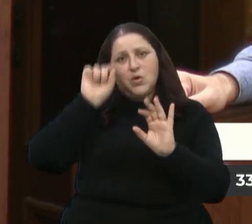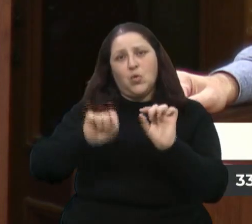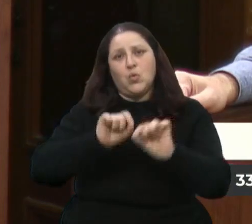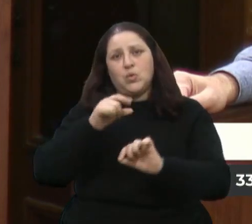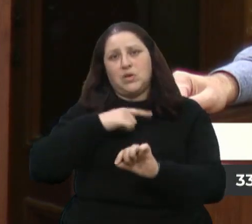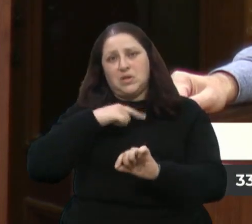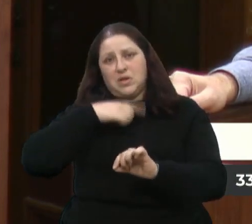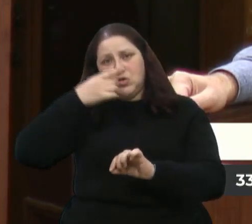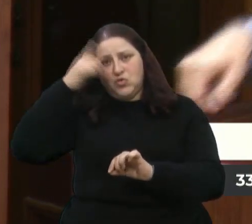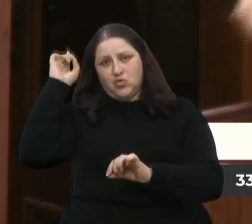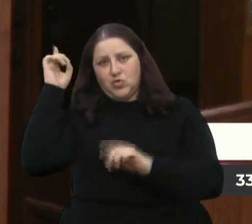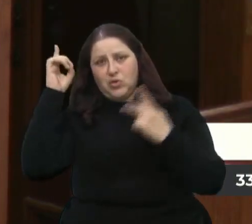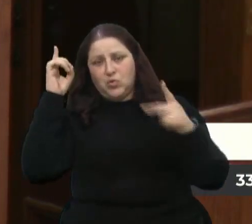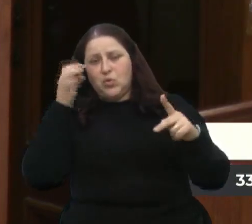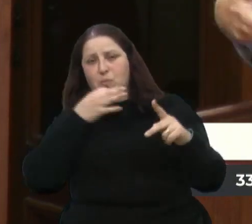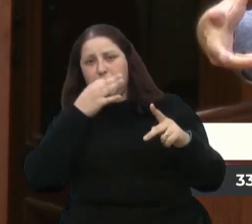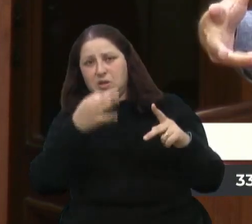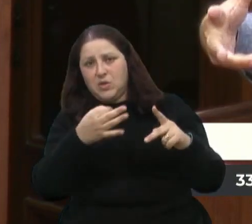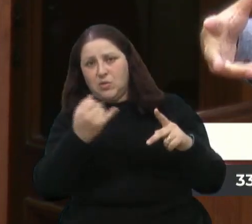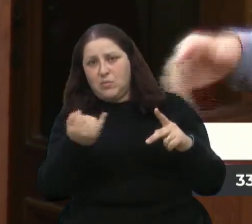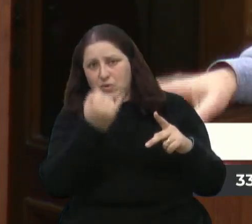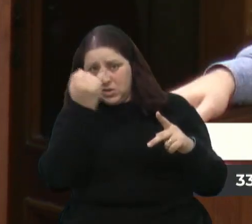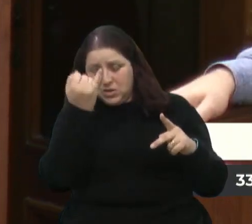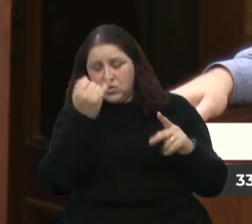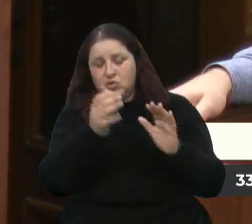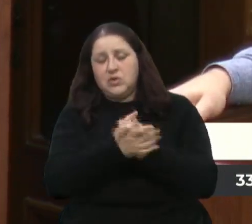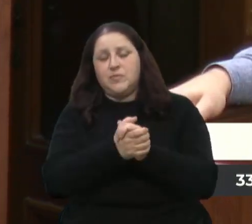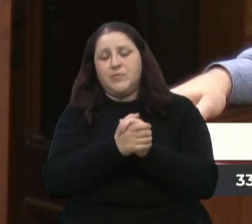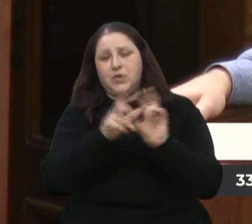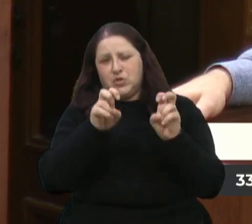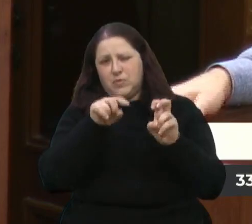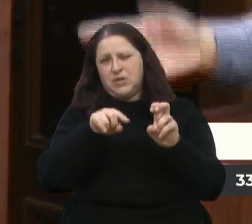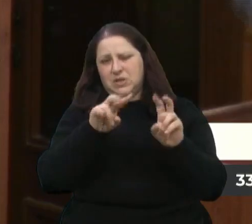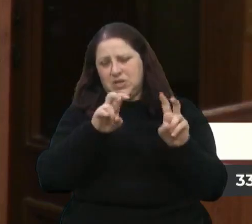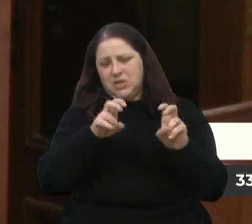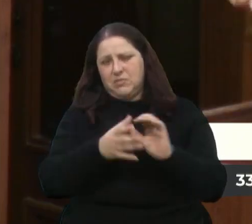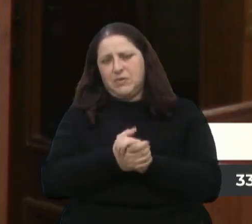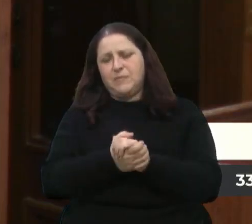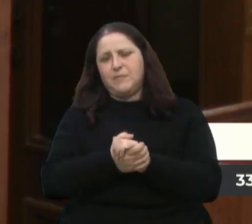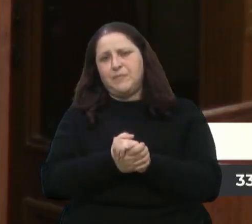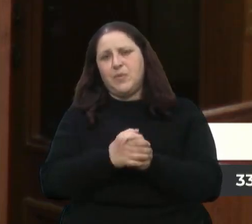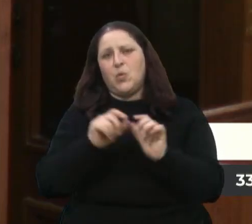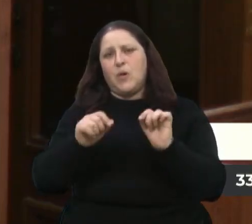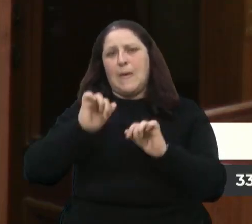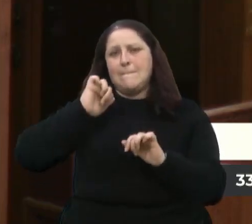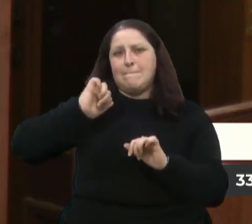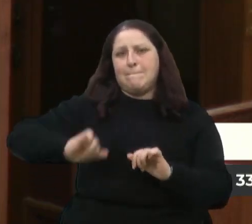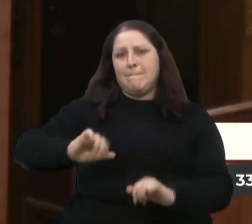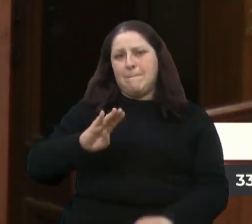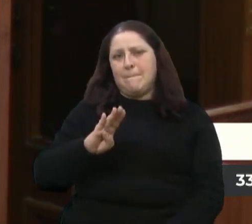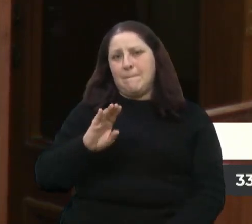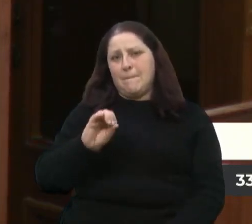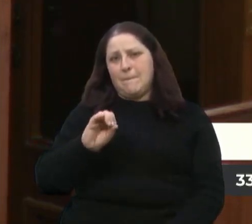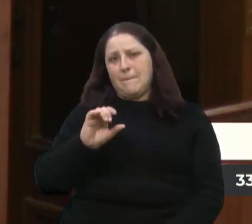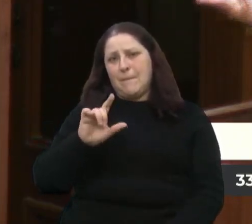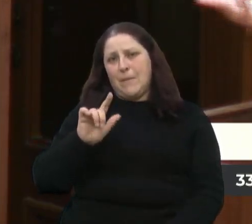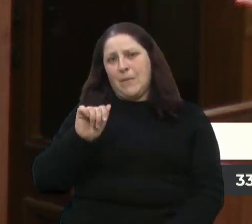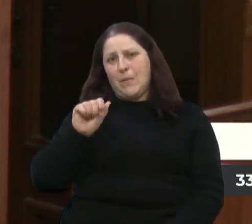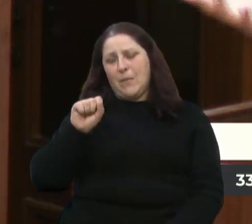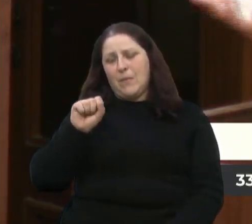que seu posicionamento é importante sobre esse tema, as bolsas que existem na UX